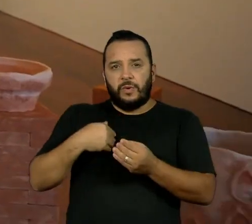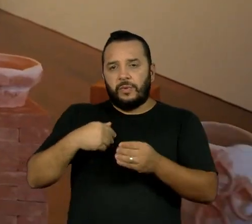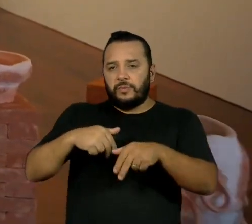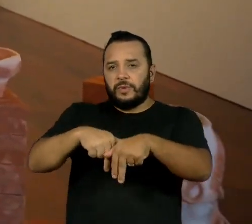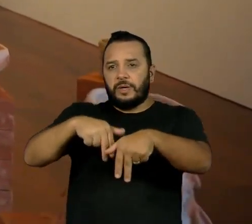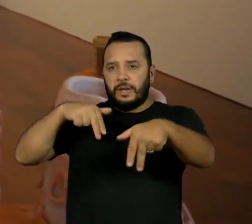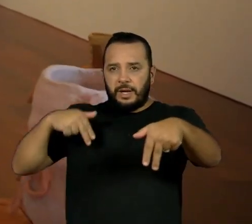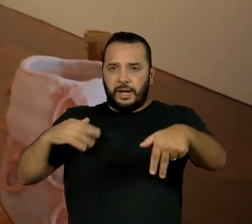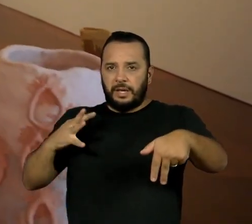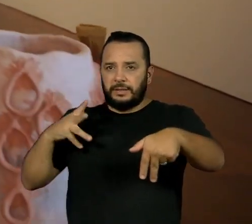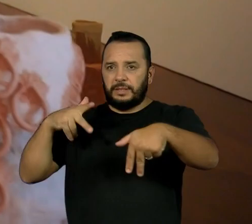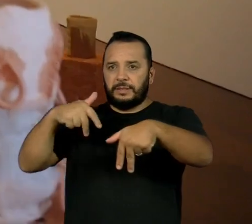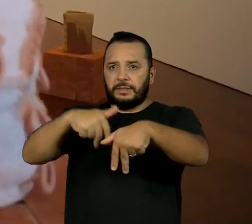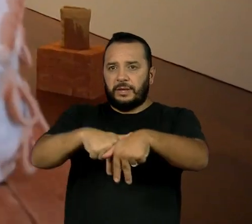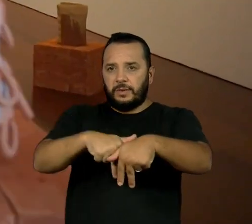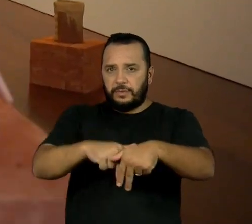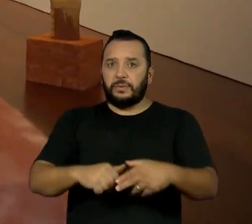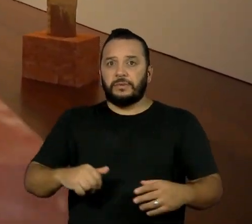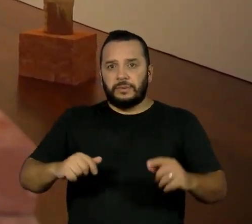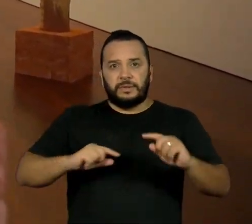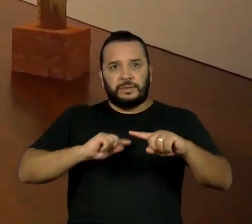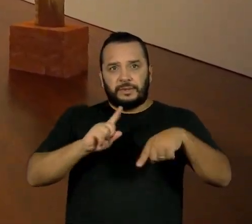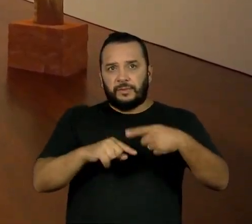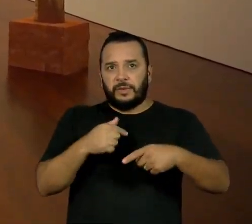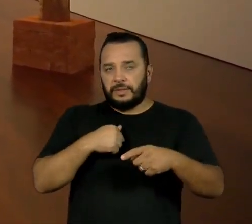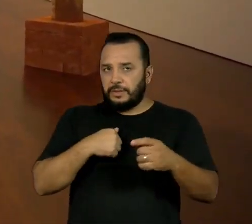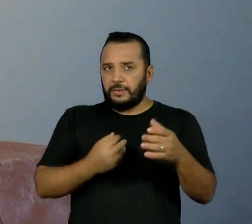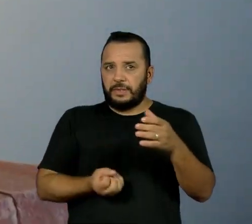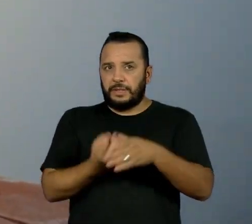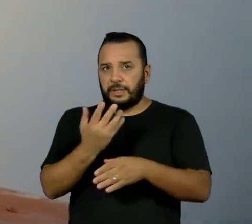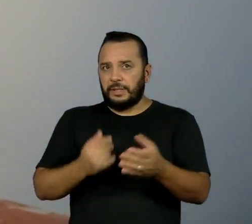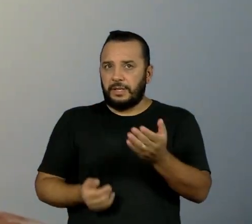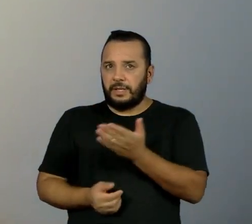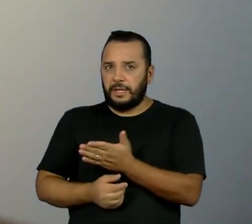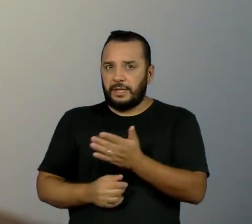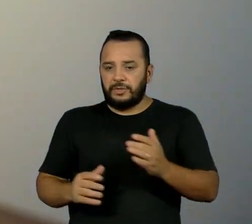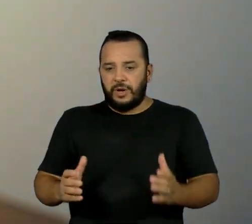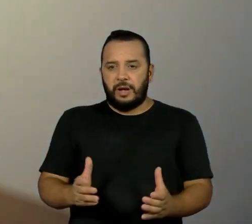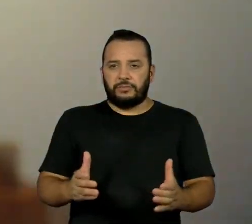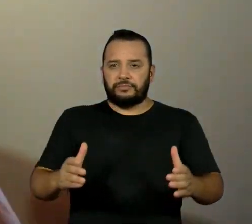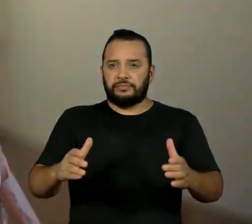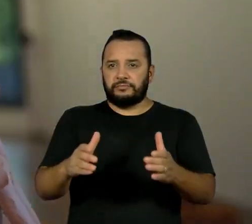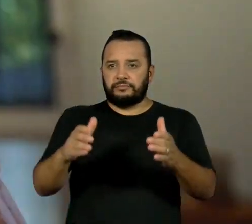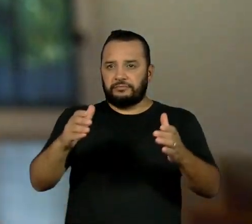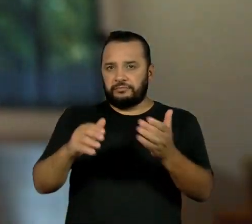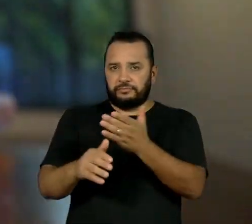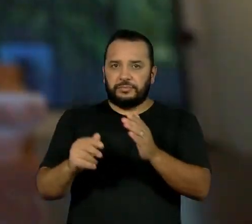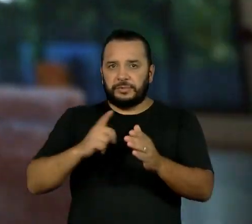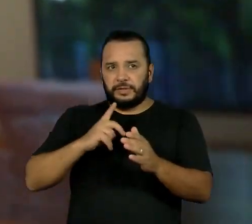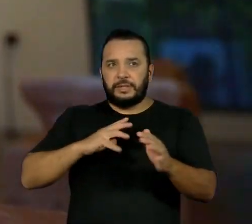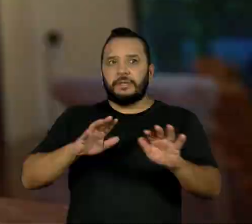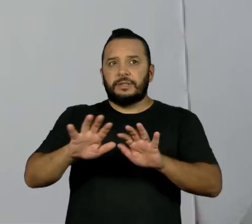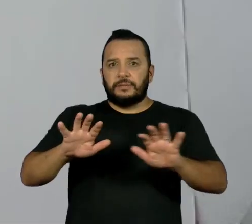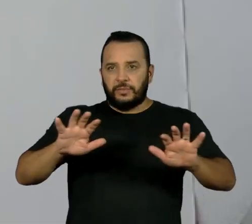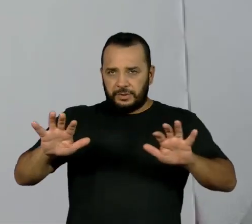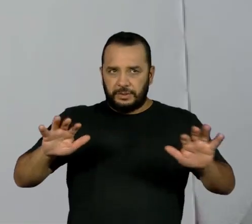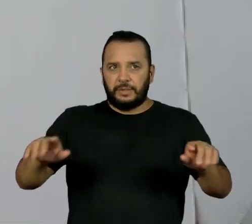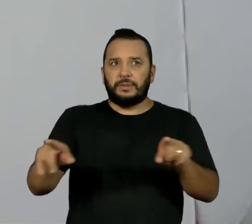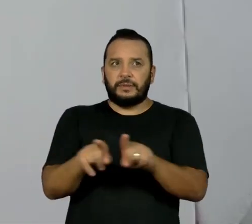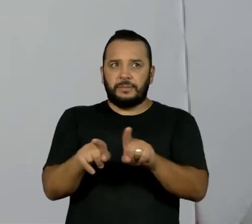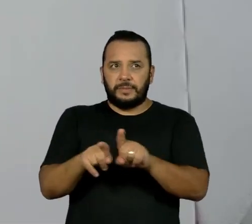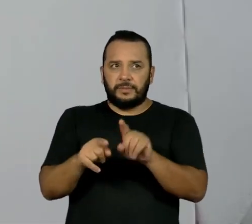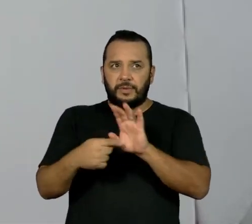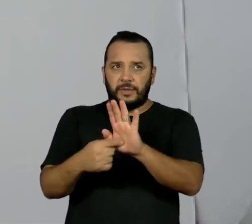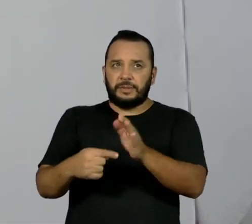E isso depois desdobrou na produção das peças de cerâmica que também estão expostas na exposição. Eu produzi